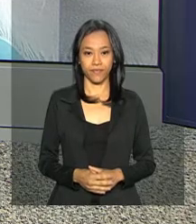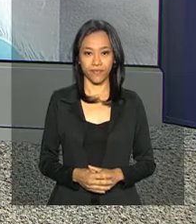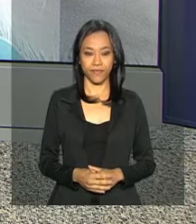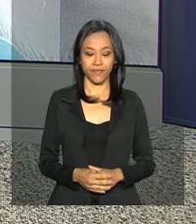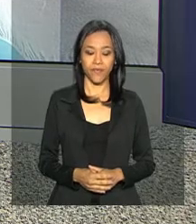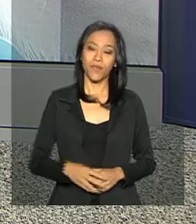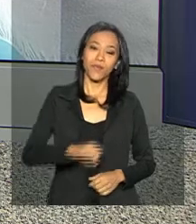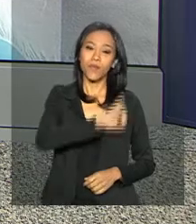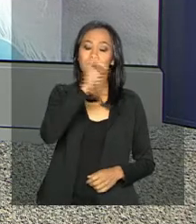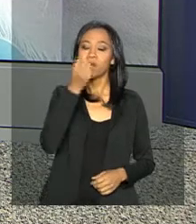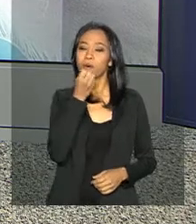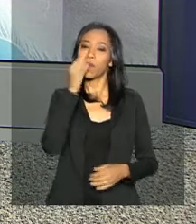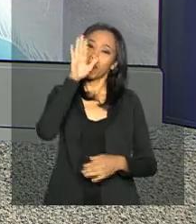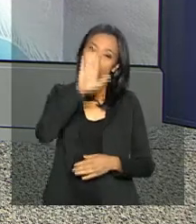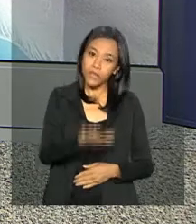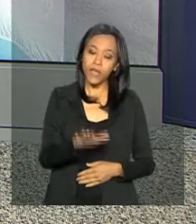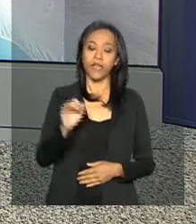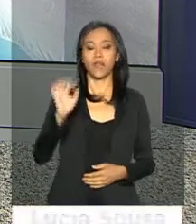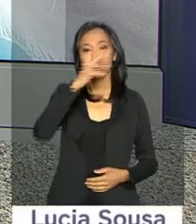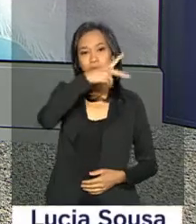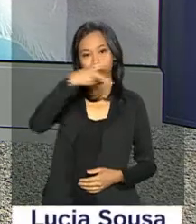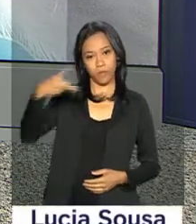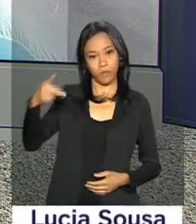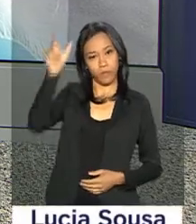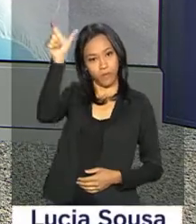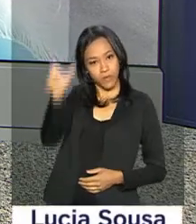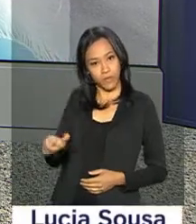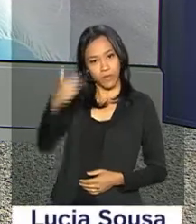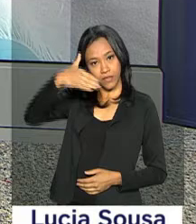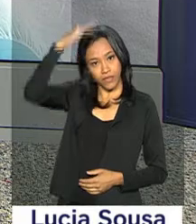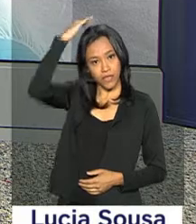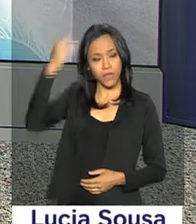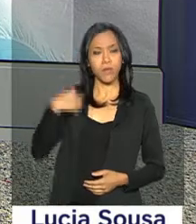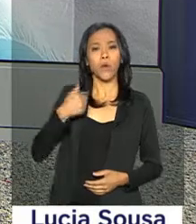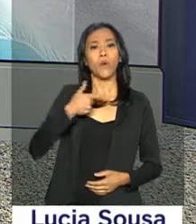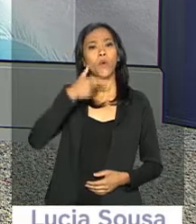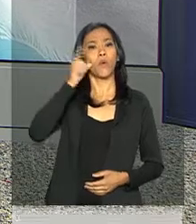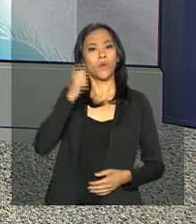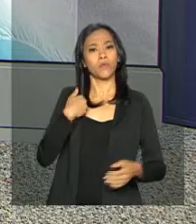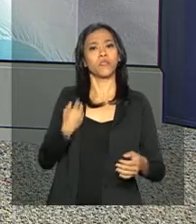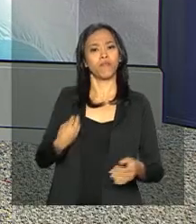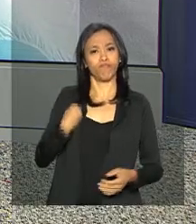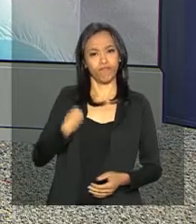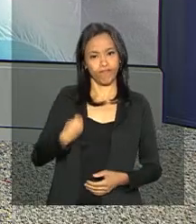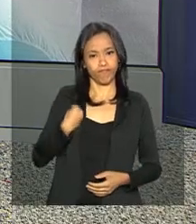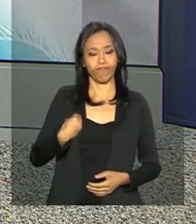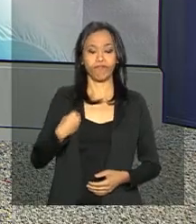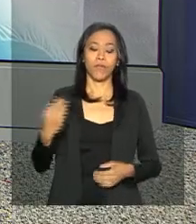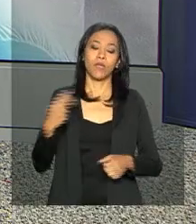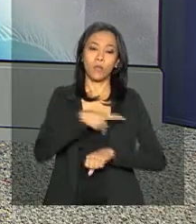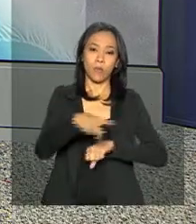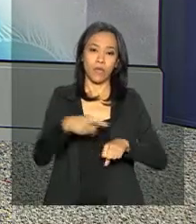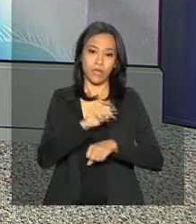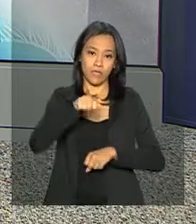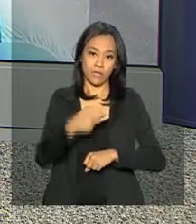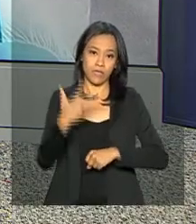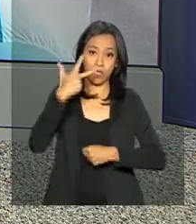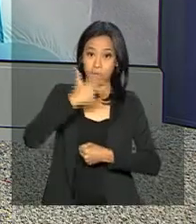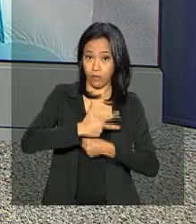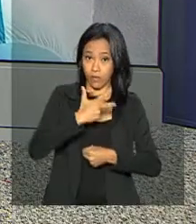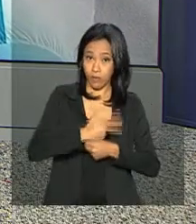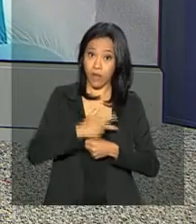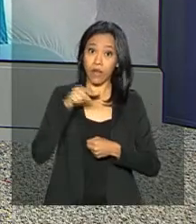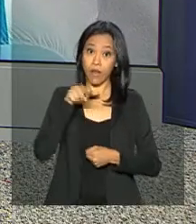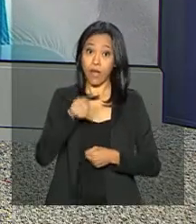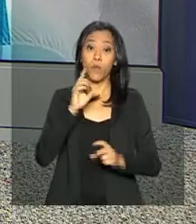olá boa tarde o presidente michel temer está desde ontem na guatemala o país da américa central sede a cúpula